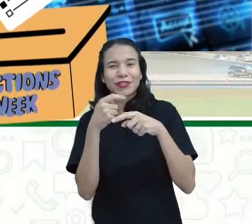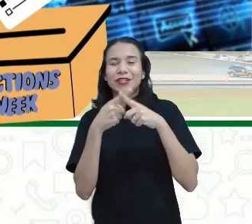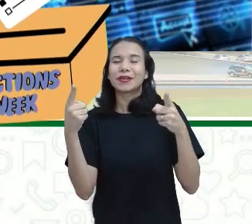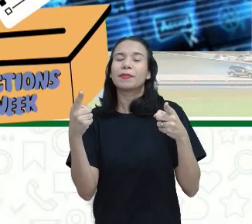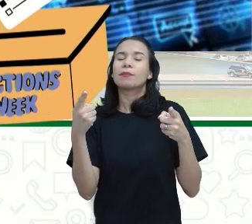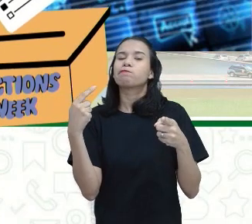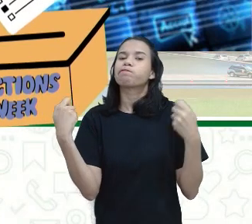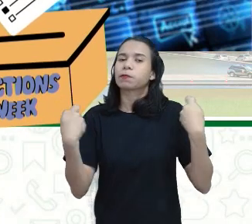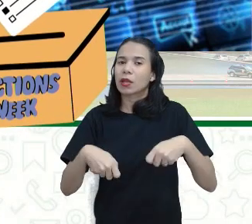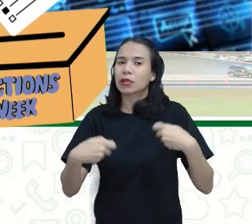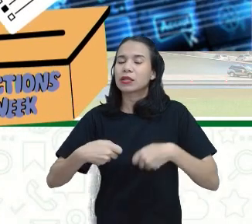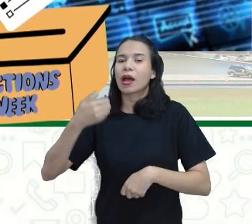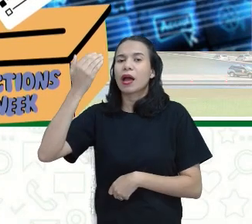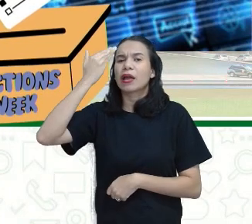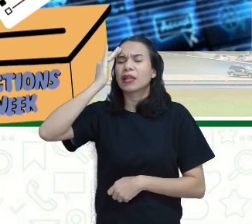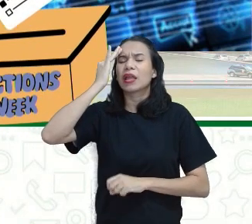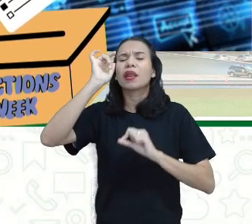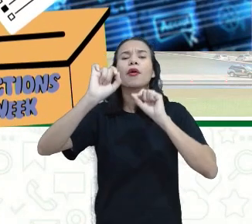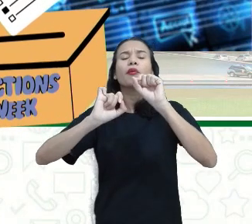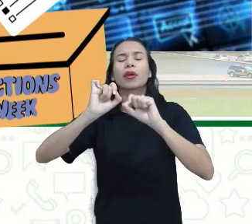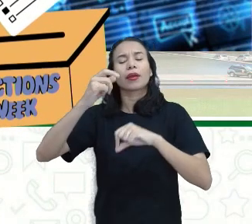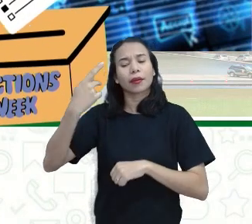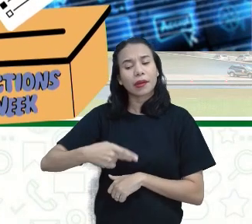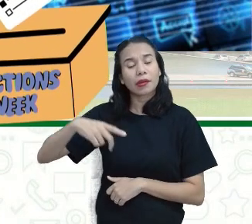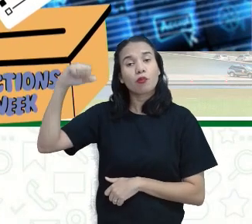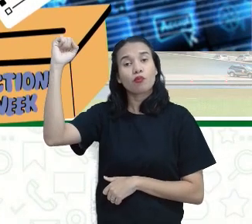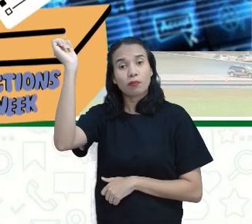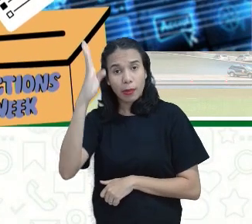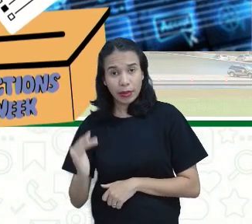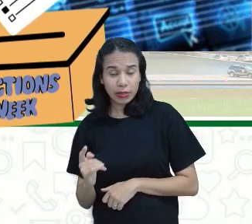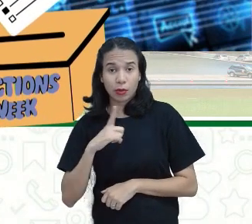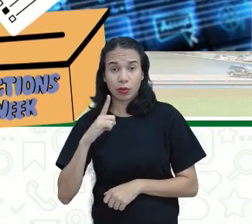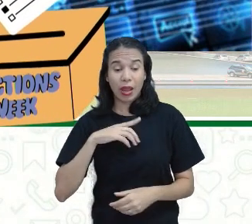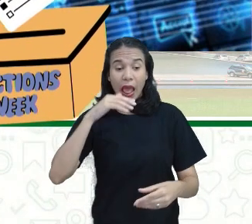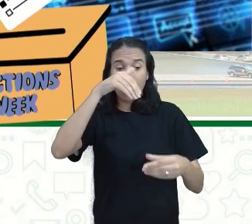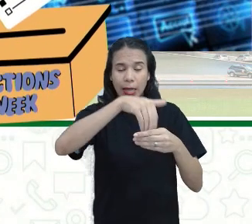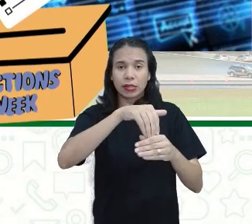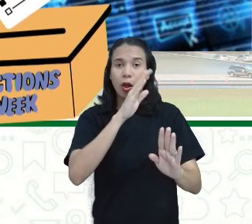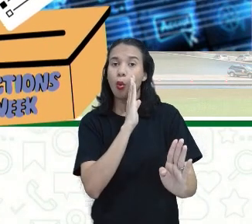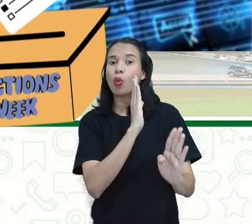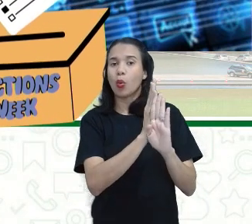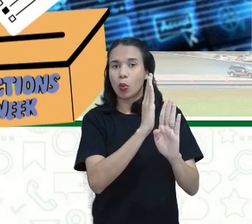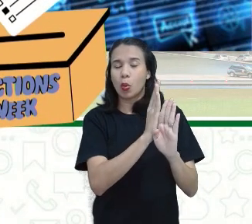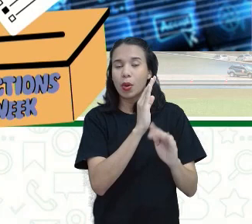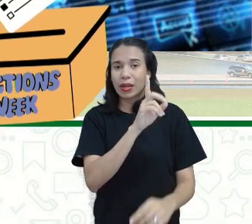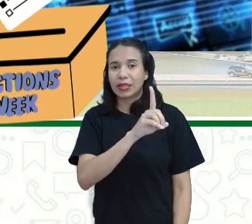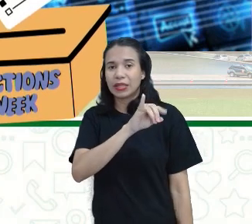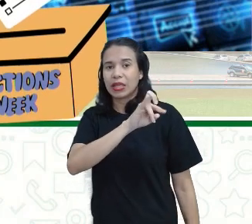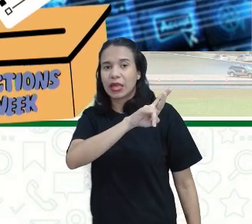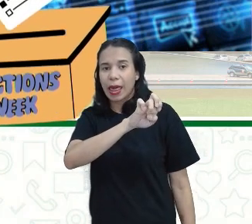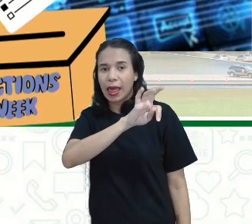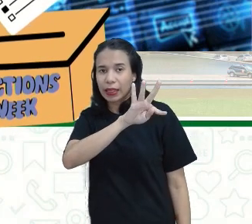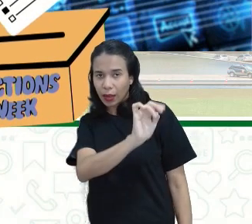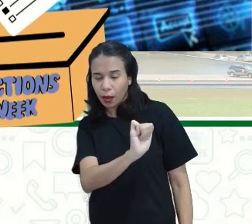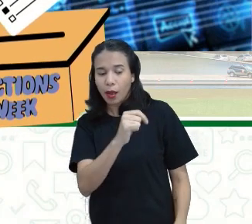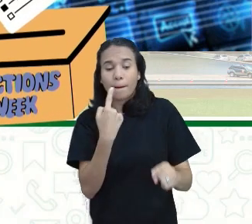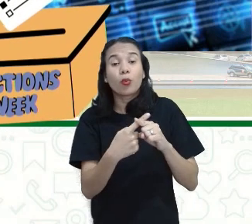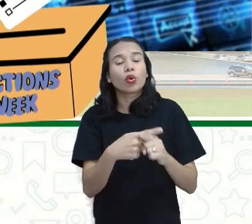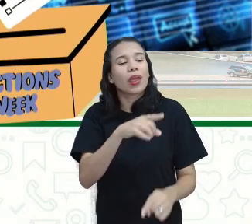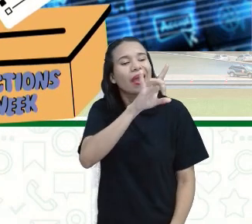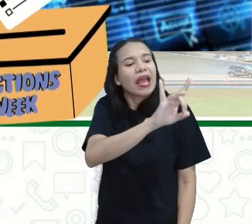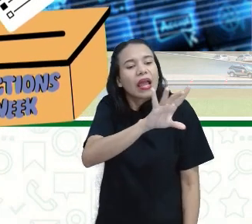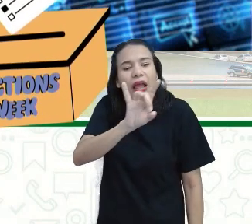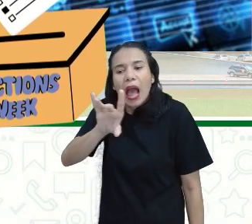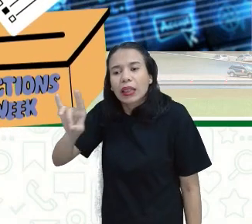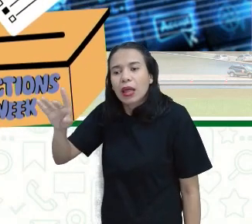cabe a gente entender que nós temos no Brasil eleições diretas. E essas eleições são diretas porque cada cidadão ou